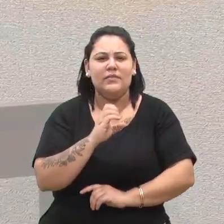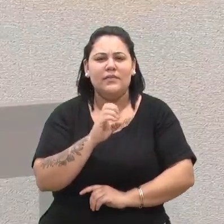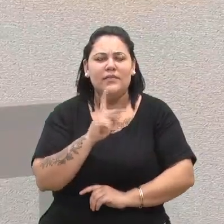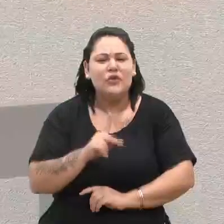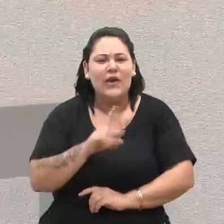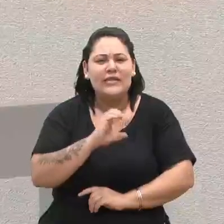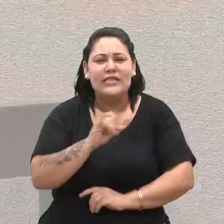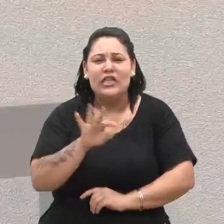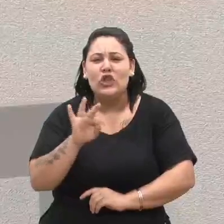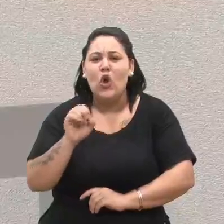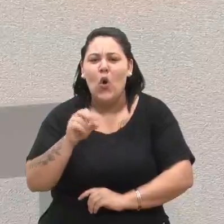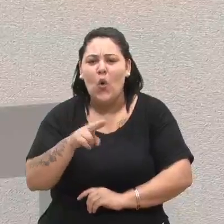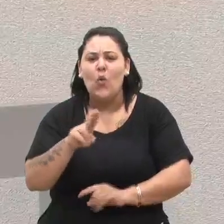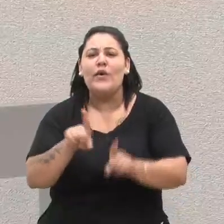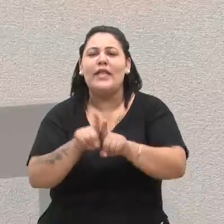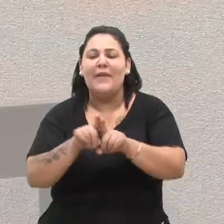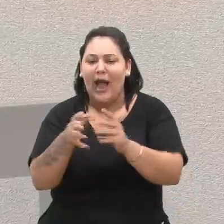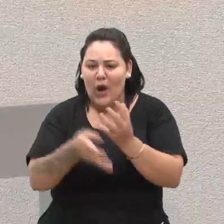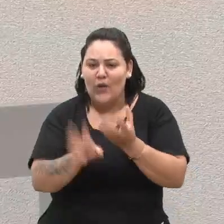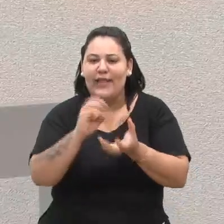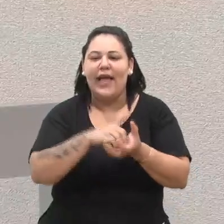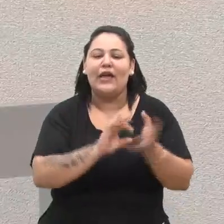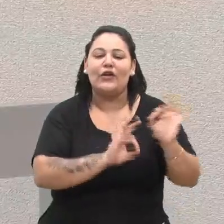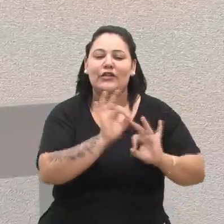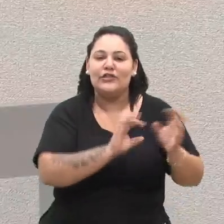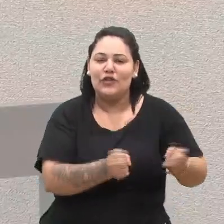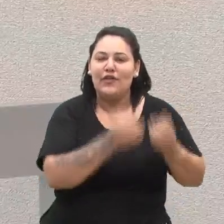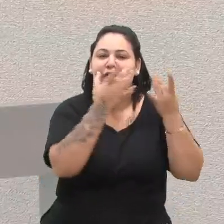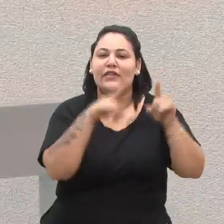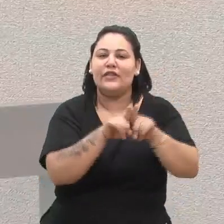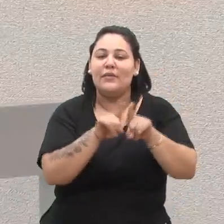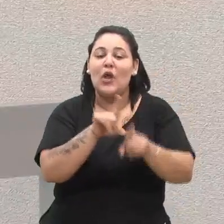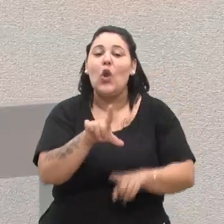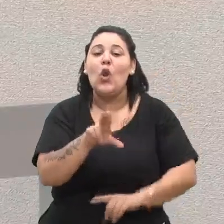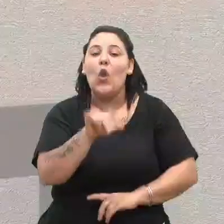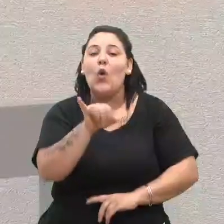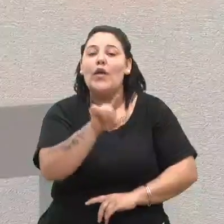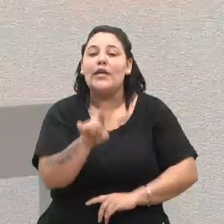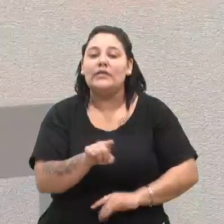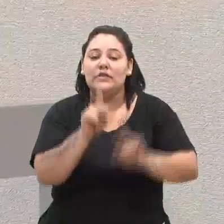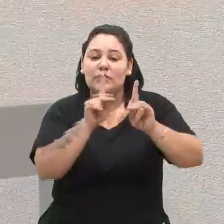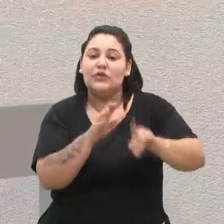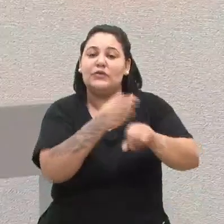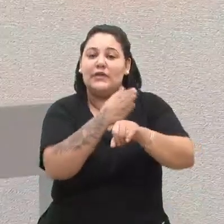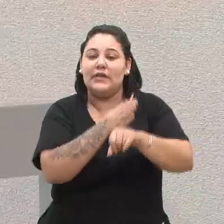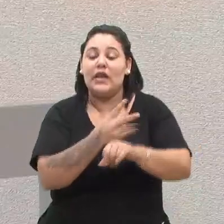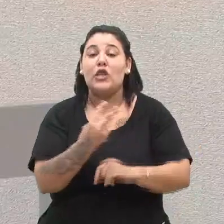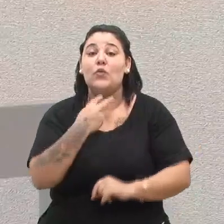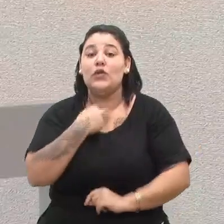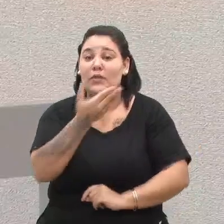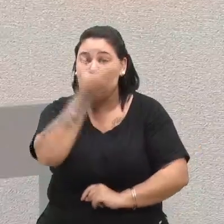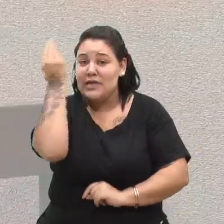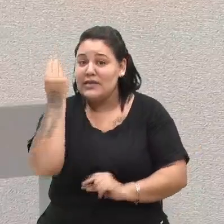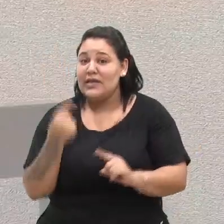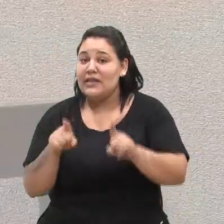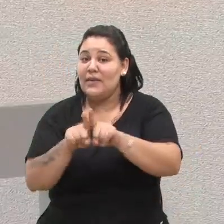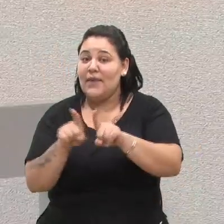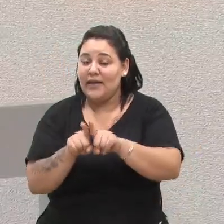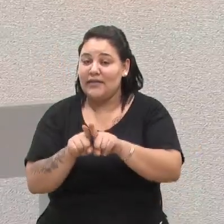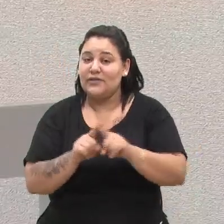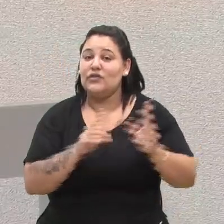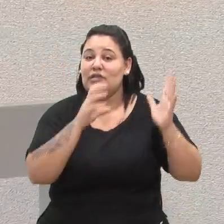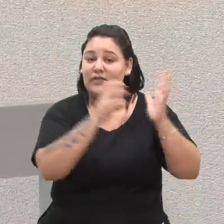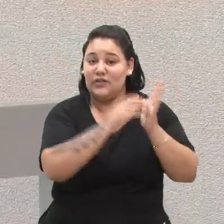ao organizador de todo o evento, o senhor Luiz e seus colaboradores. Não podemos esquecer também dos servidores